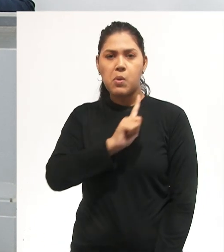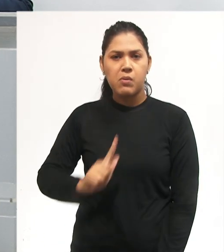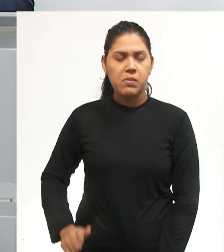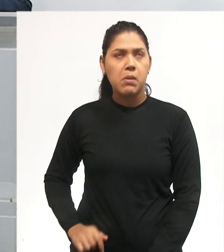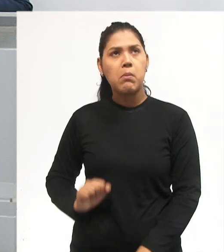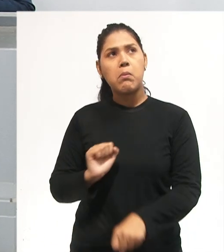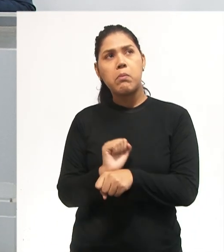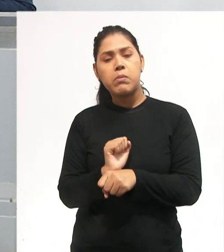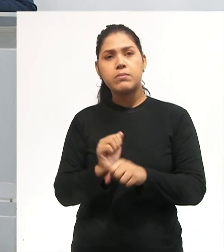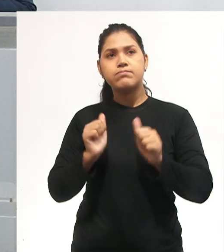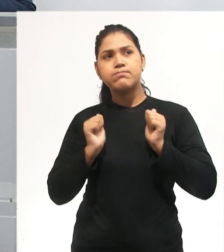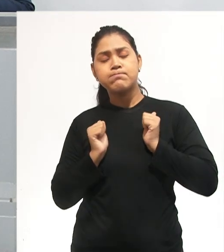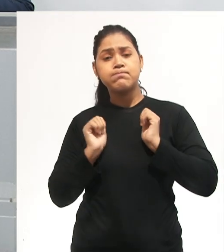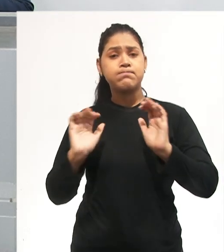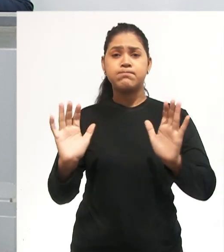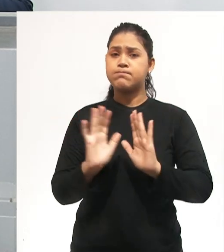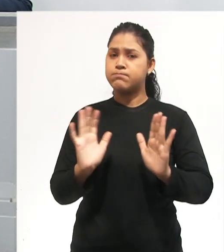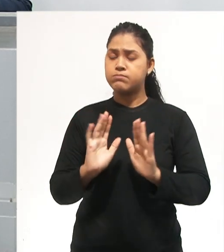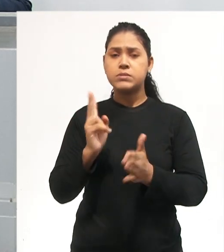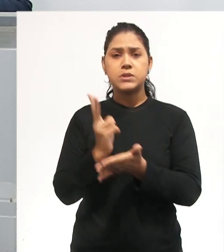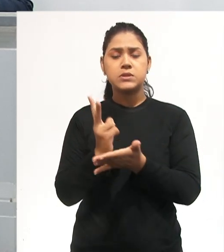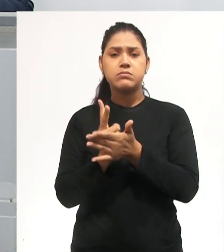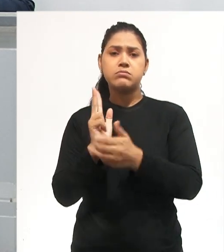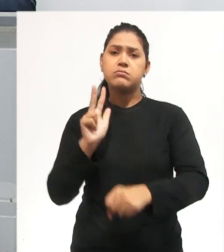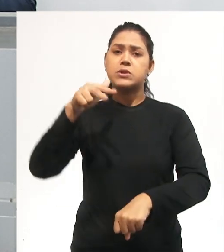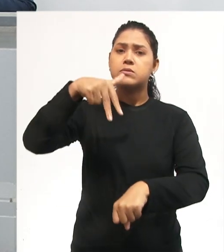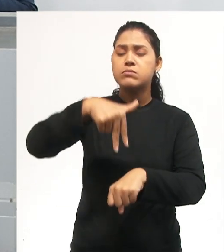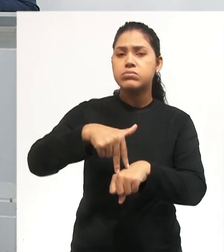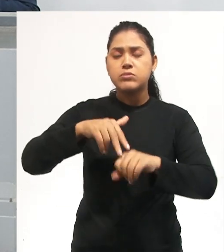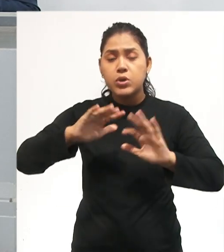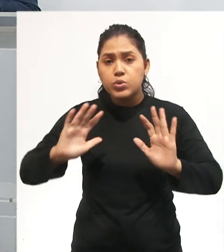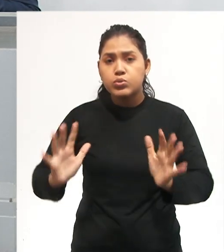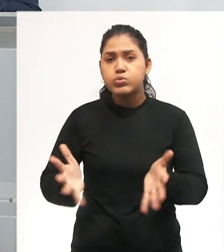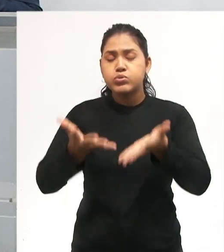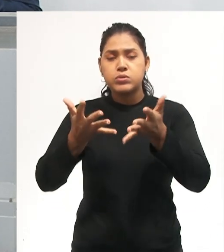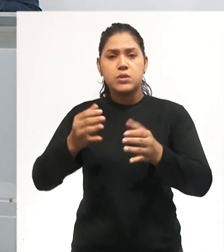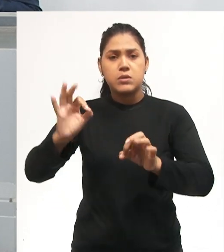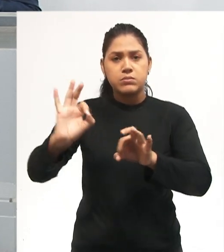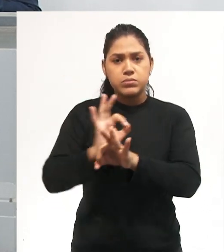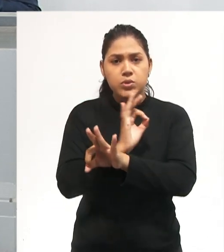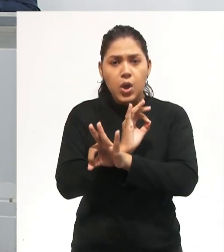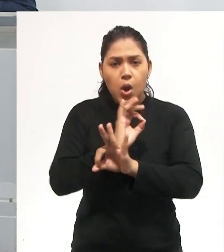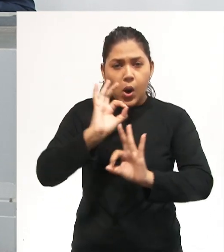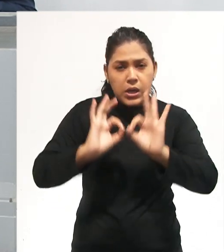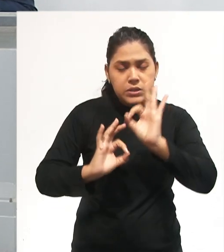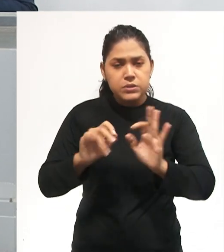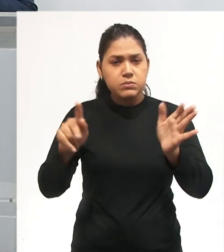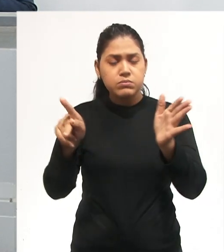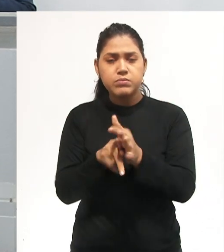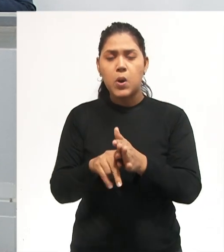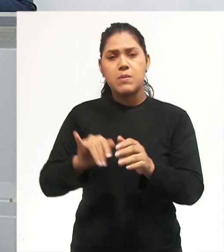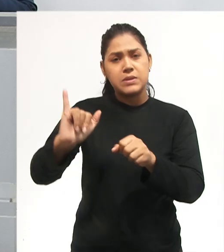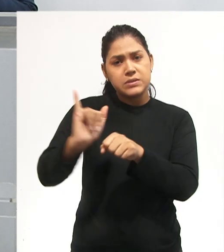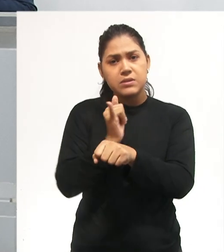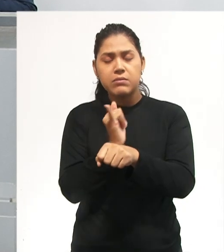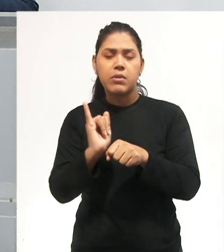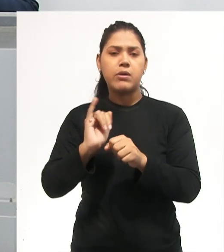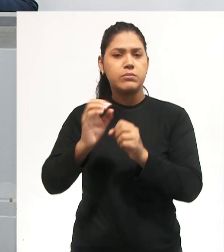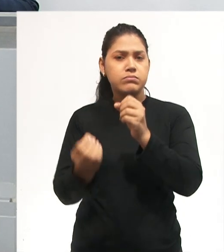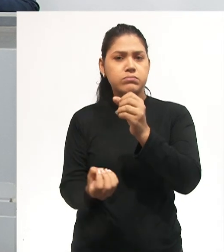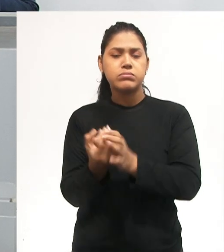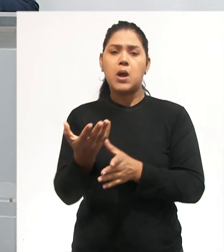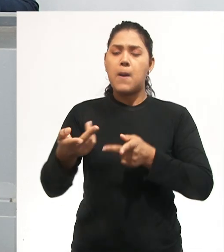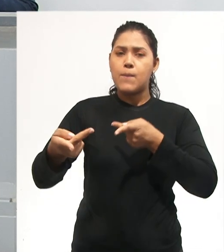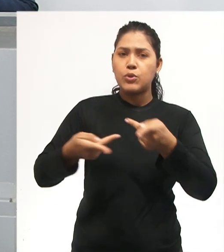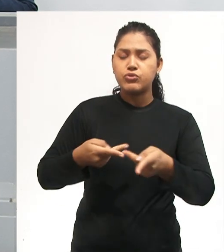esperando, né? Ele não fica refém ali de aparecer um problema. Ele se coloca à frente de identificar, de mapear e